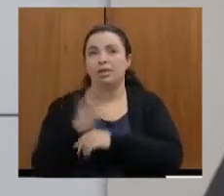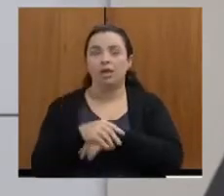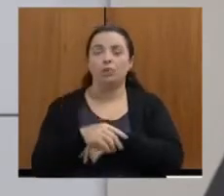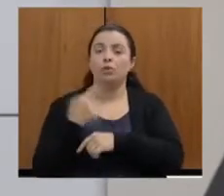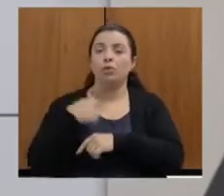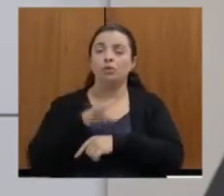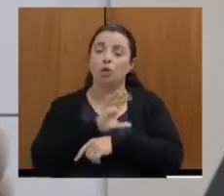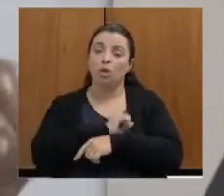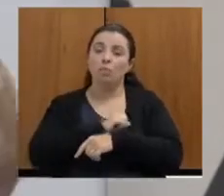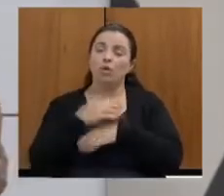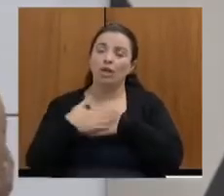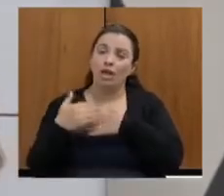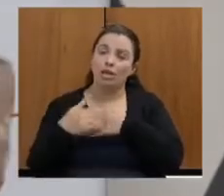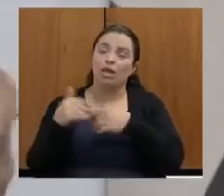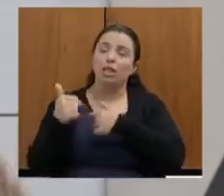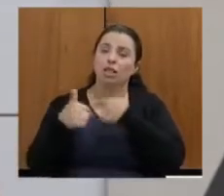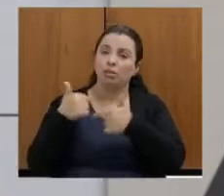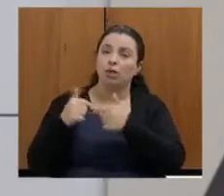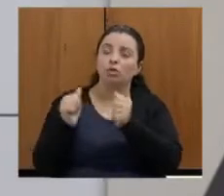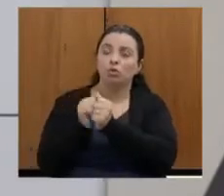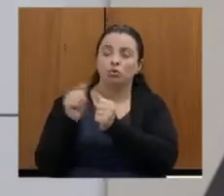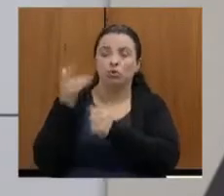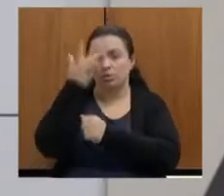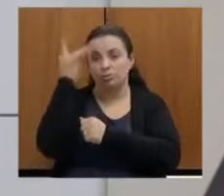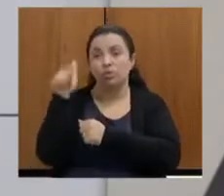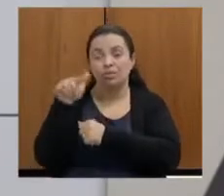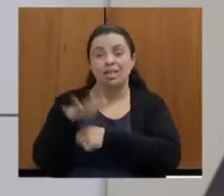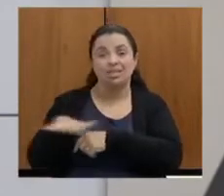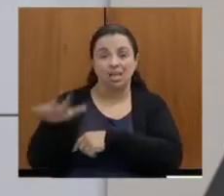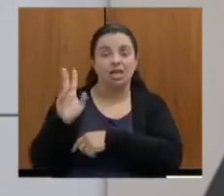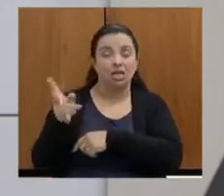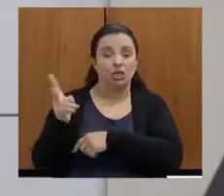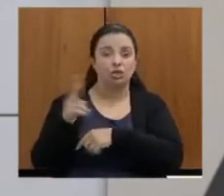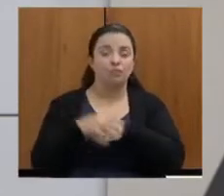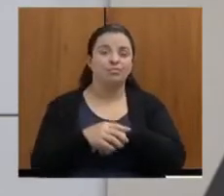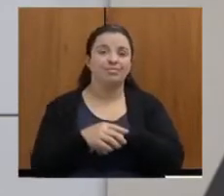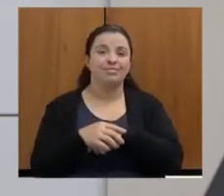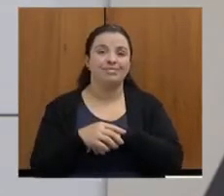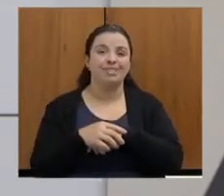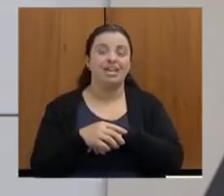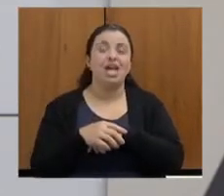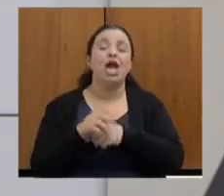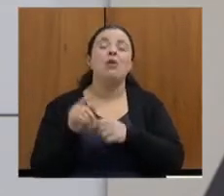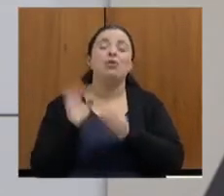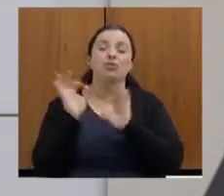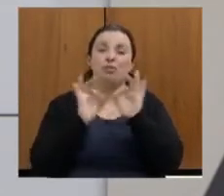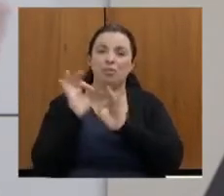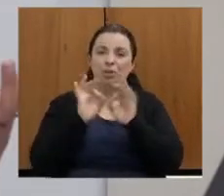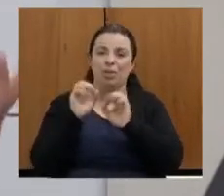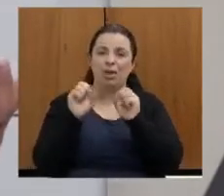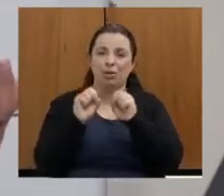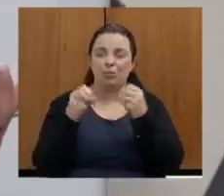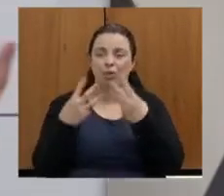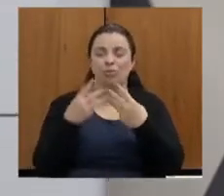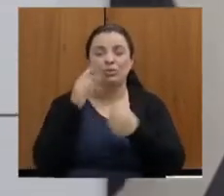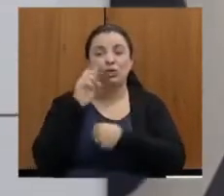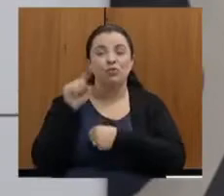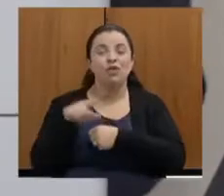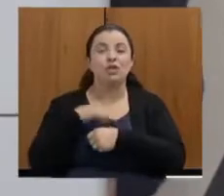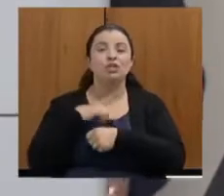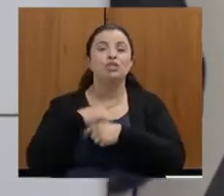né então quando eu fui preparar apresentação eu vi que o dela se dessas mulheres desde 2016